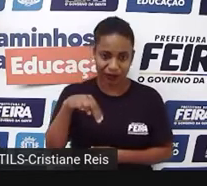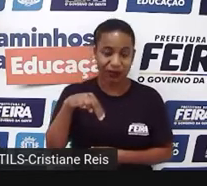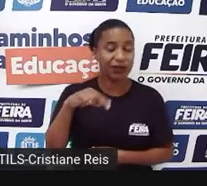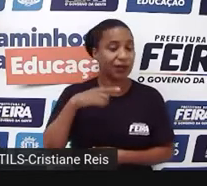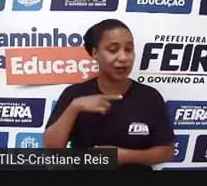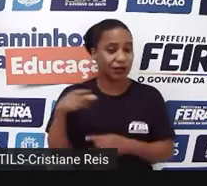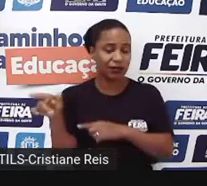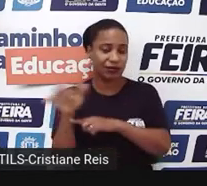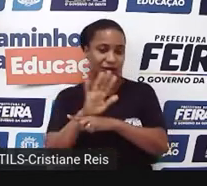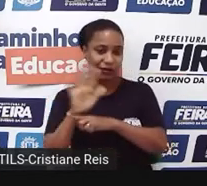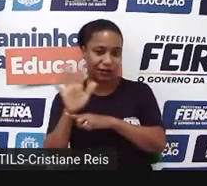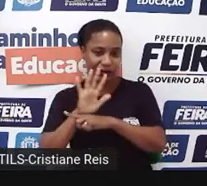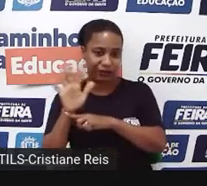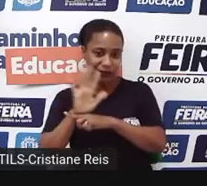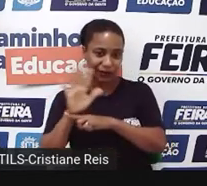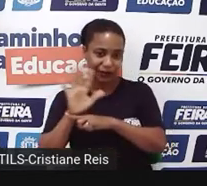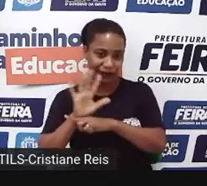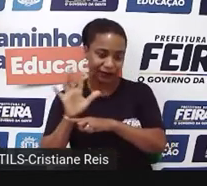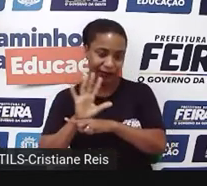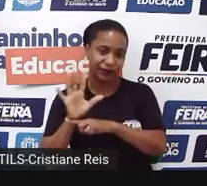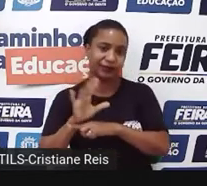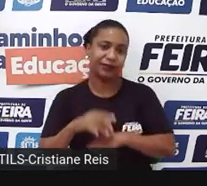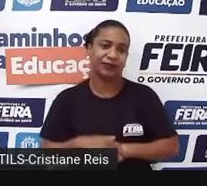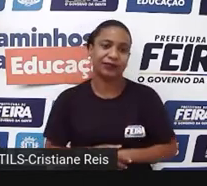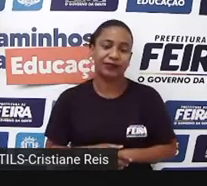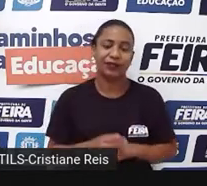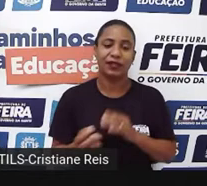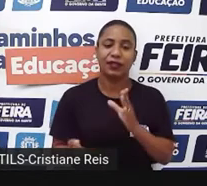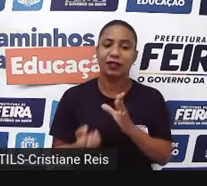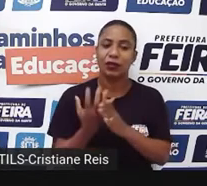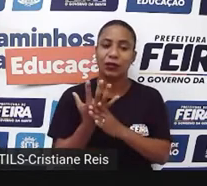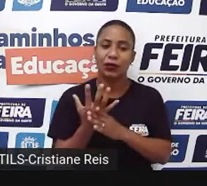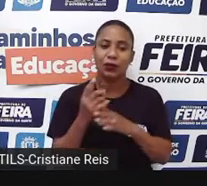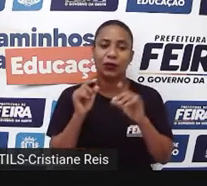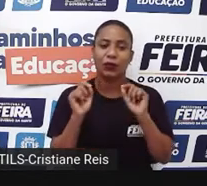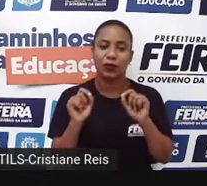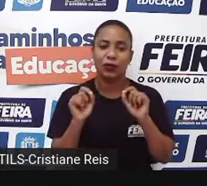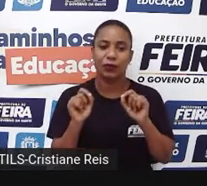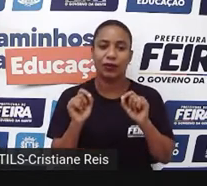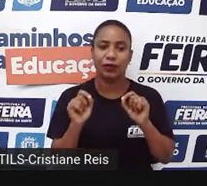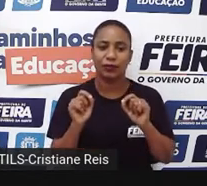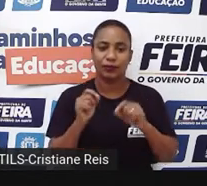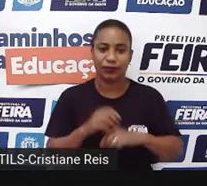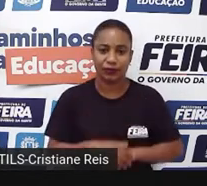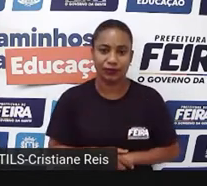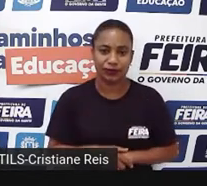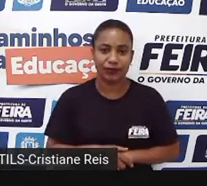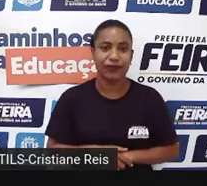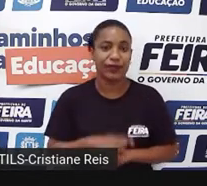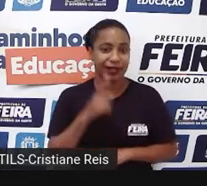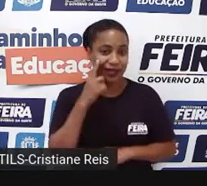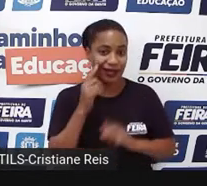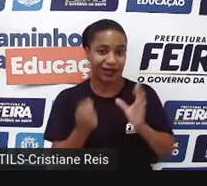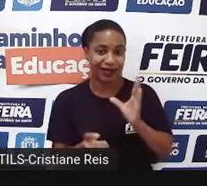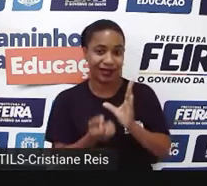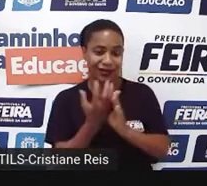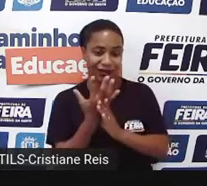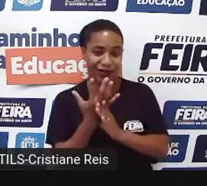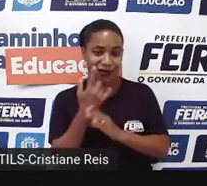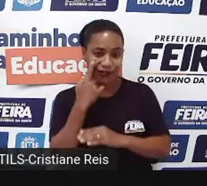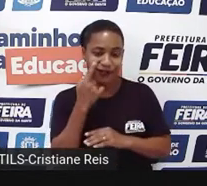cinema. Então, veja o que foi que o Thomas Edison criou: o kinetoscópio. Observem aqui